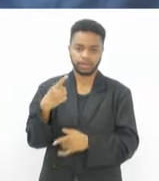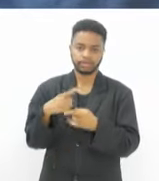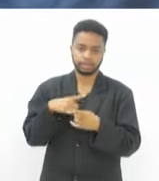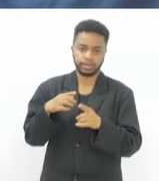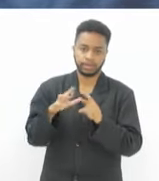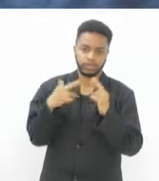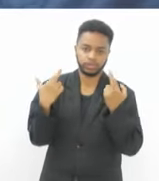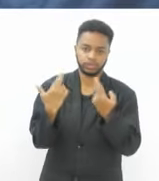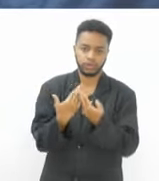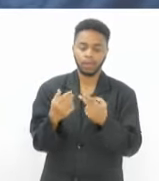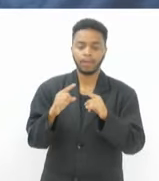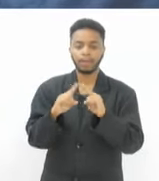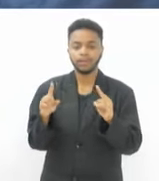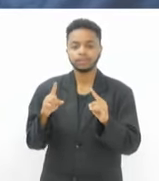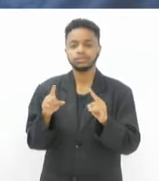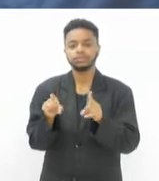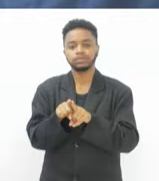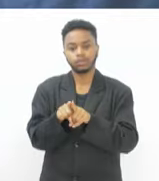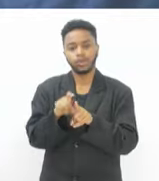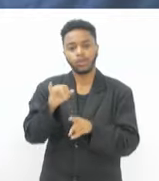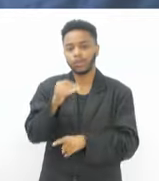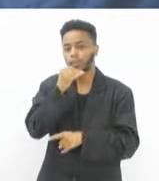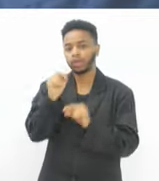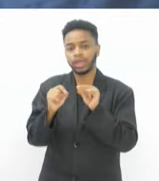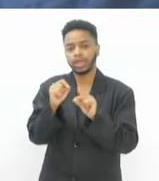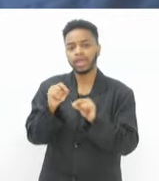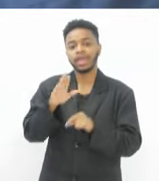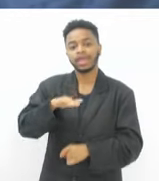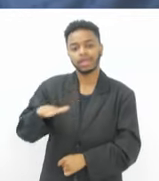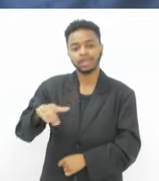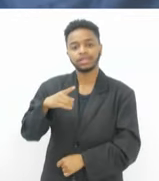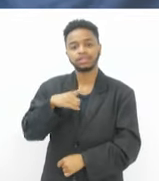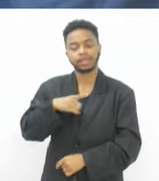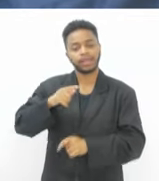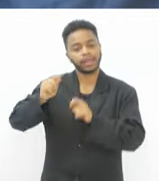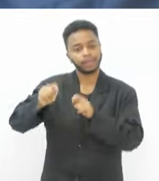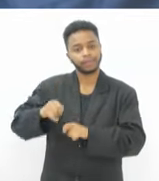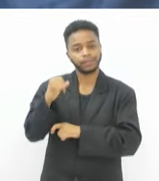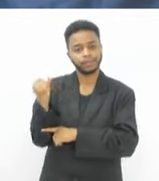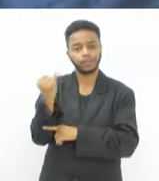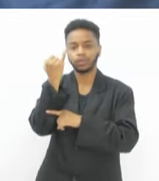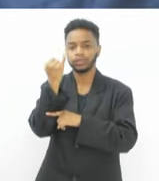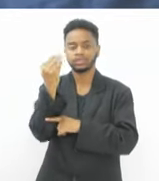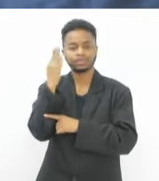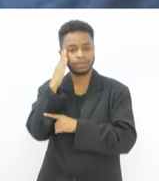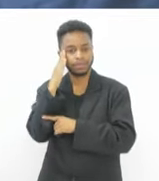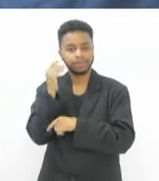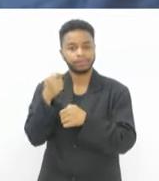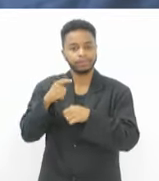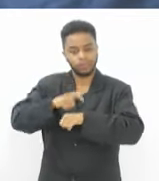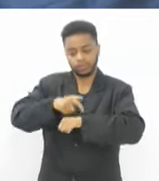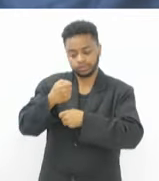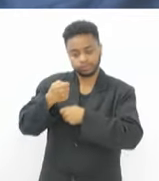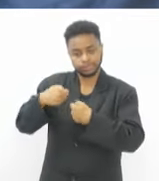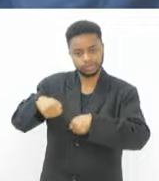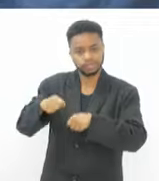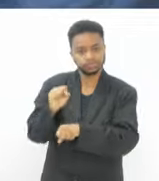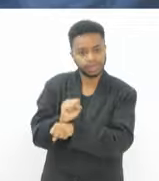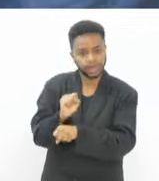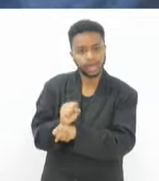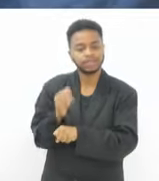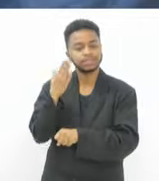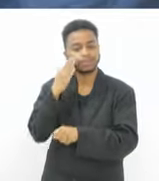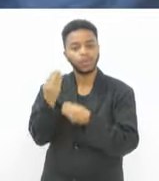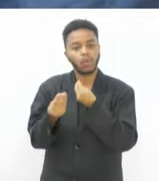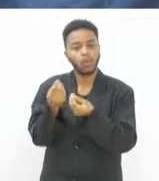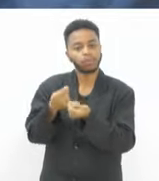é uma oportunidade da criança também desenvolver habilidades importantes de saber esperar, saber